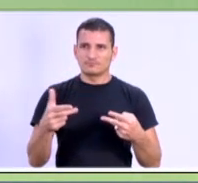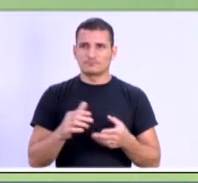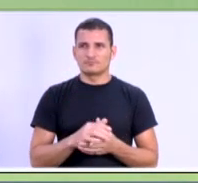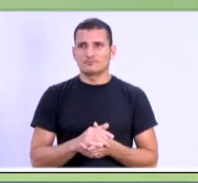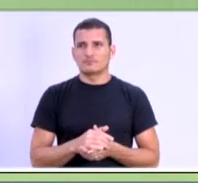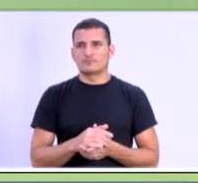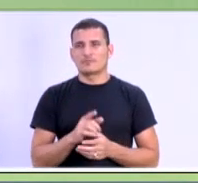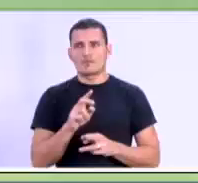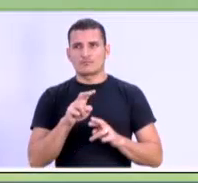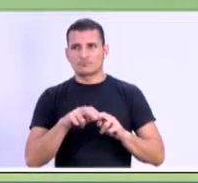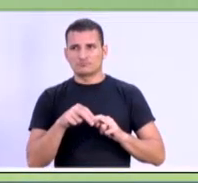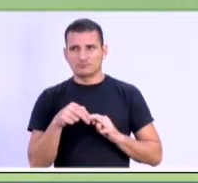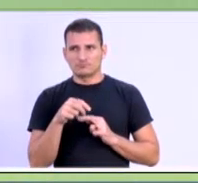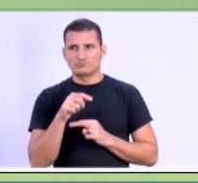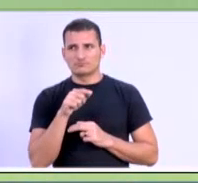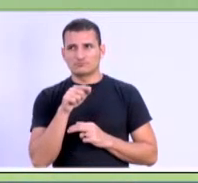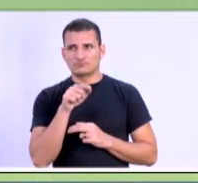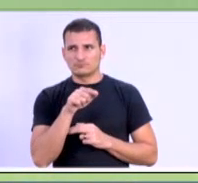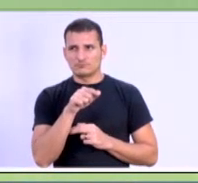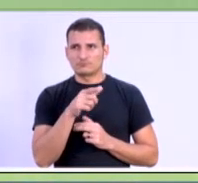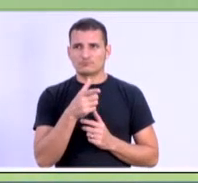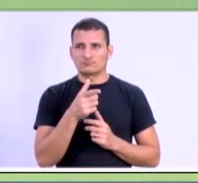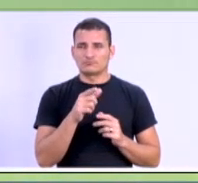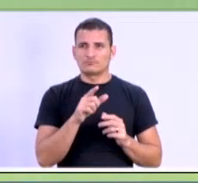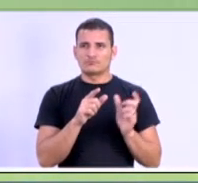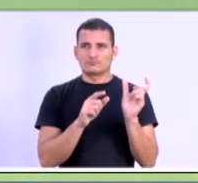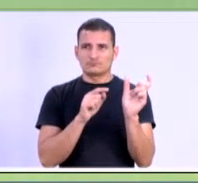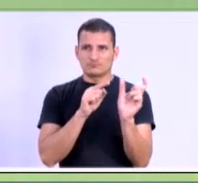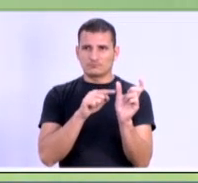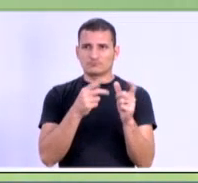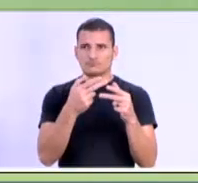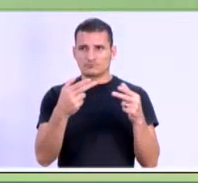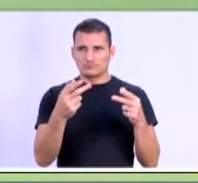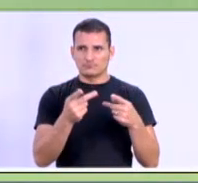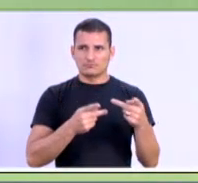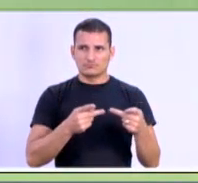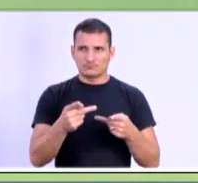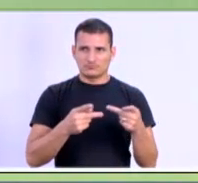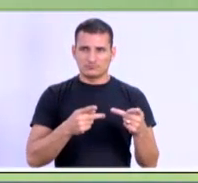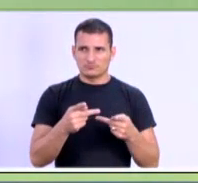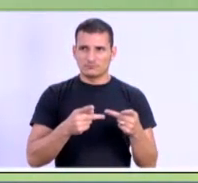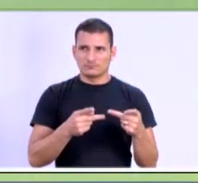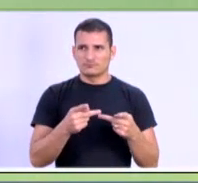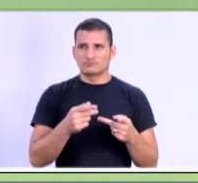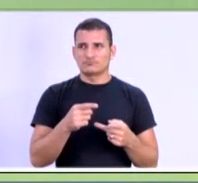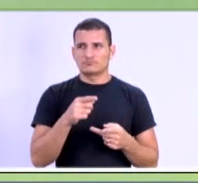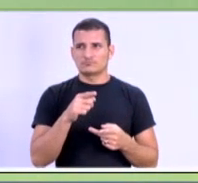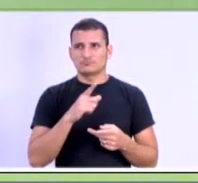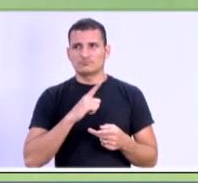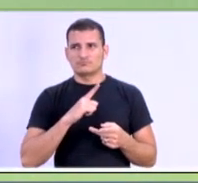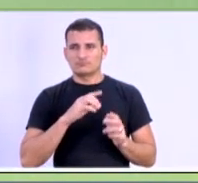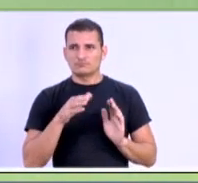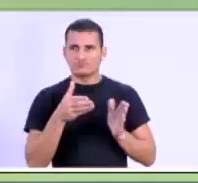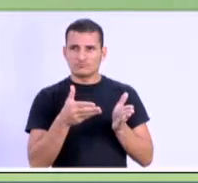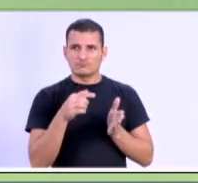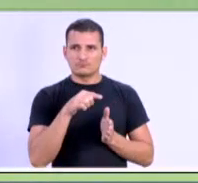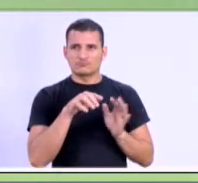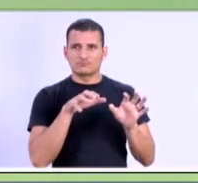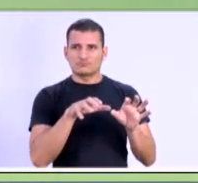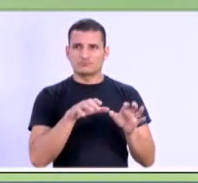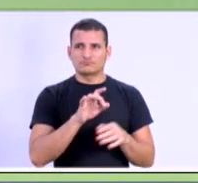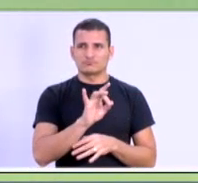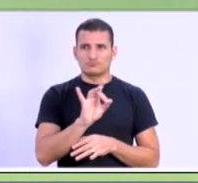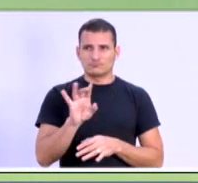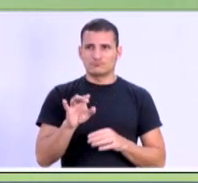esse motivo que, geralmente, ao definir um objeto em um projeto de software, é descrita uma característica específica